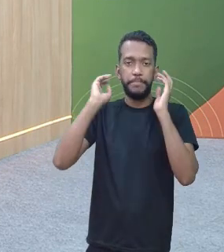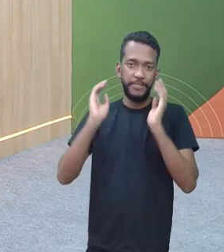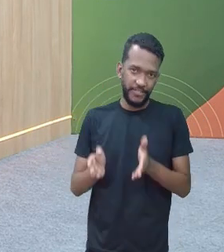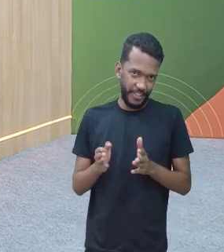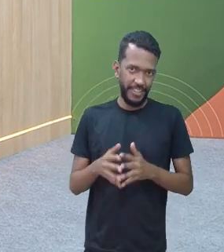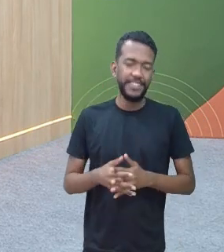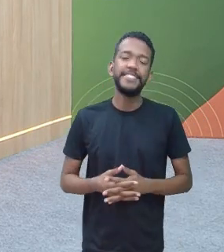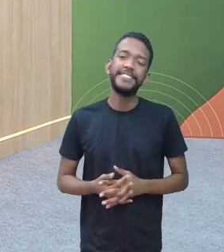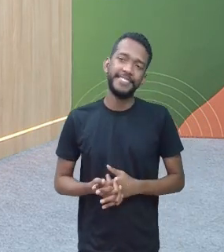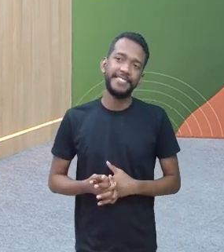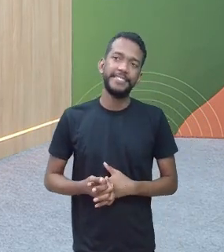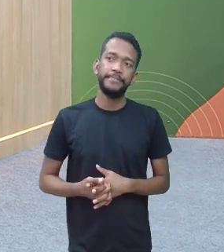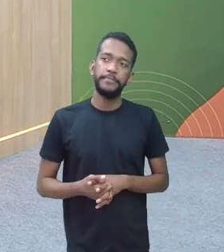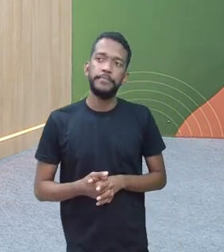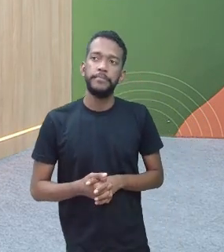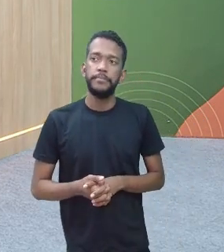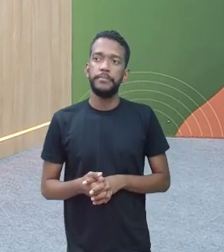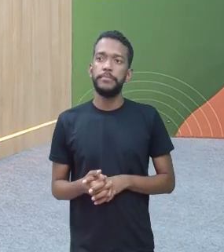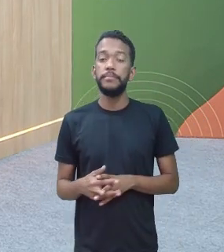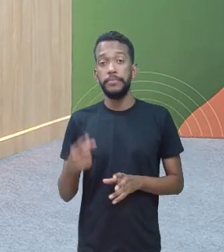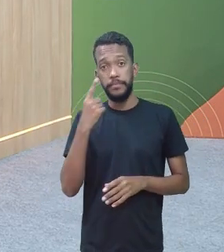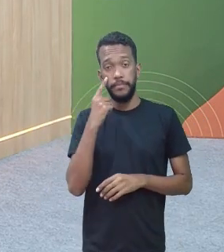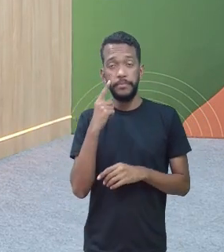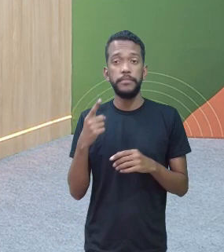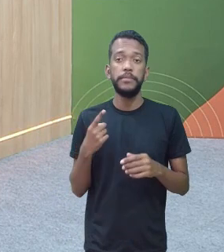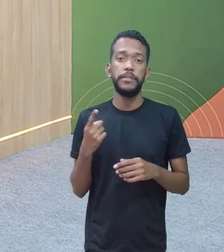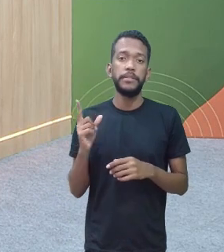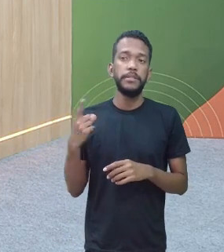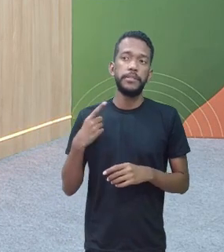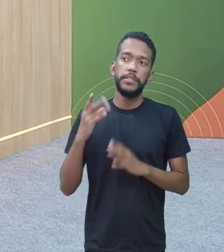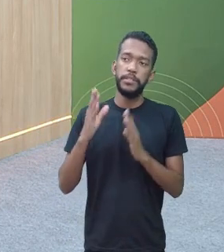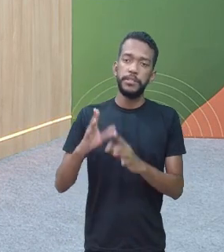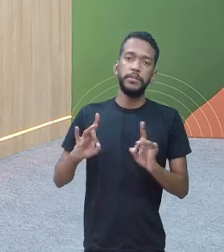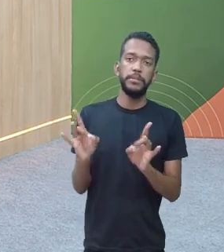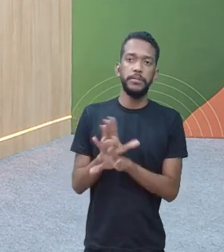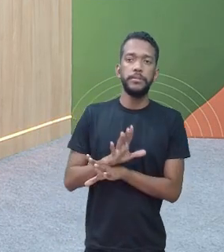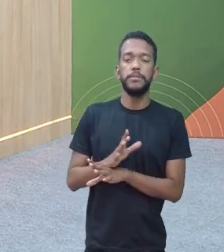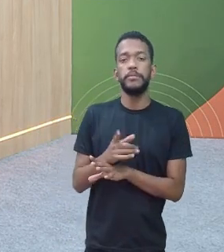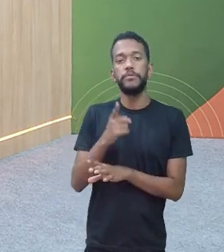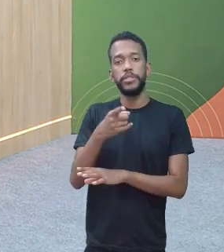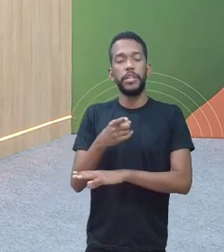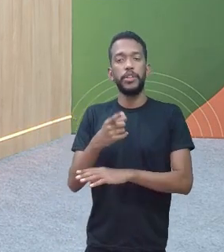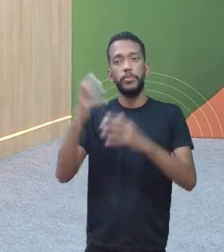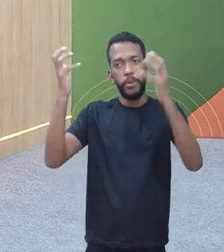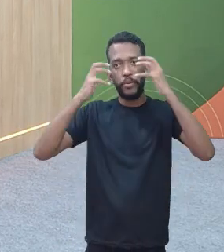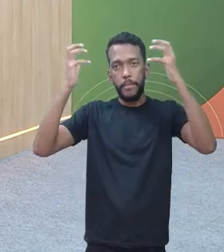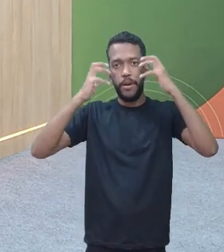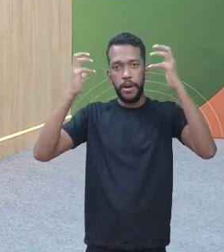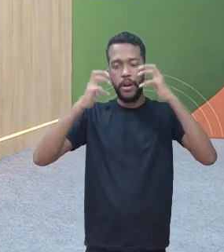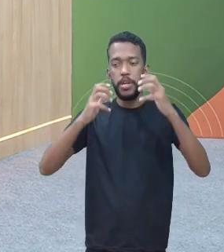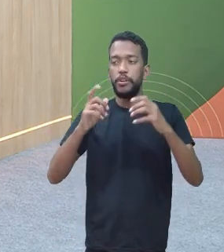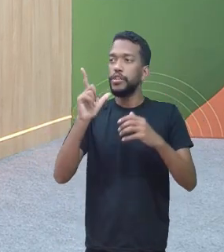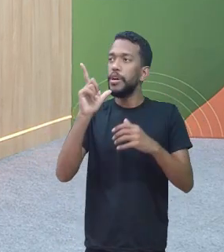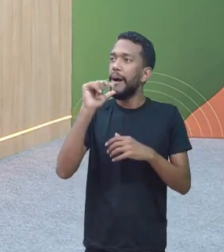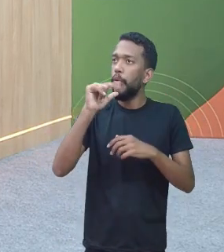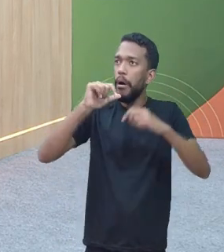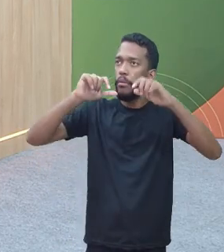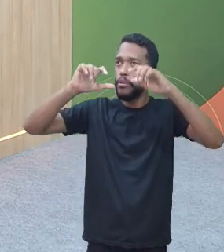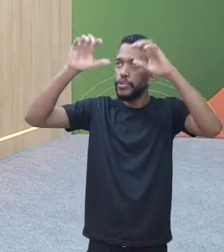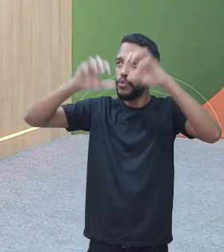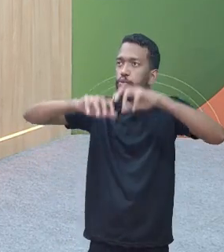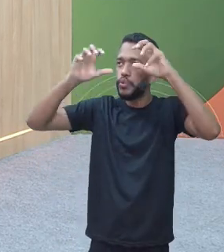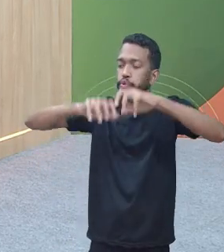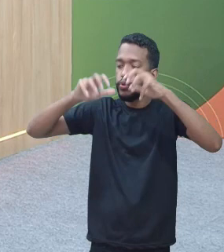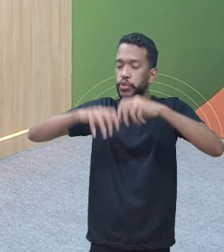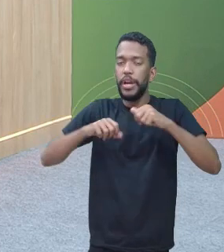ali. Quantos litros de água você consome tomando banho? Então, a gente tem 15 minutos com o chuveiro aberto. Isso,